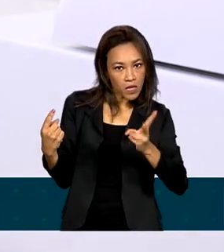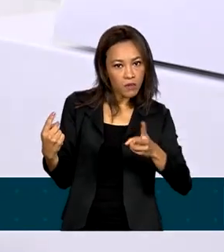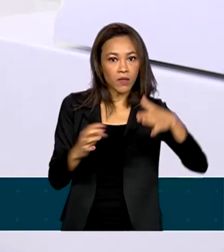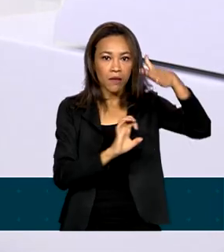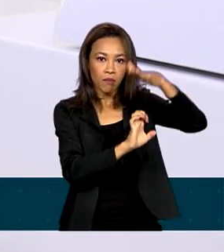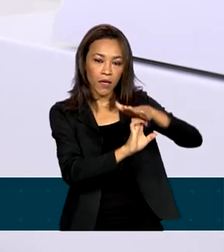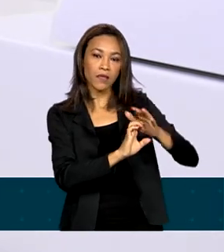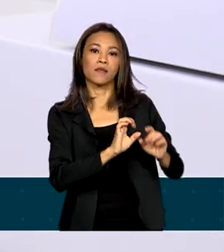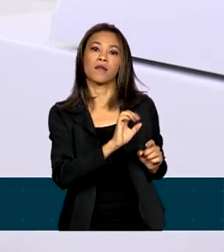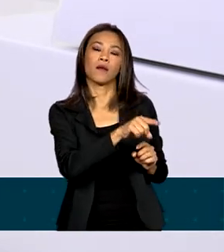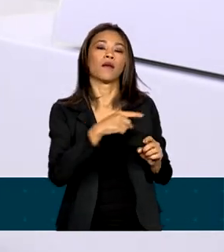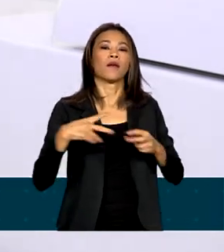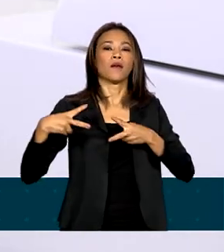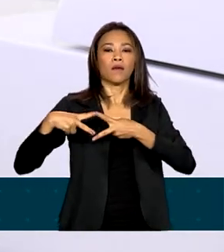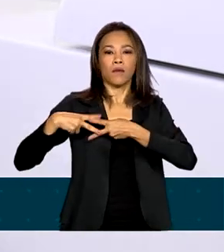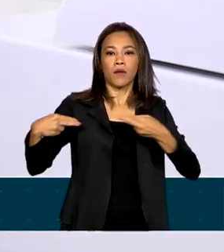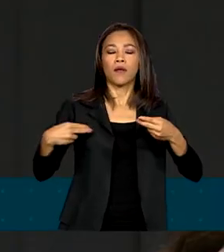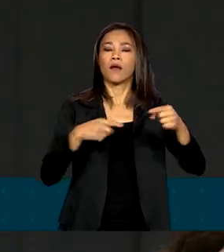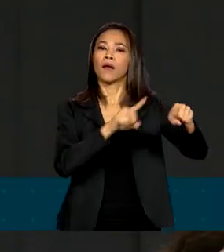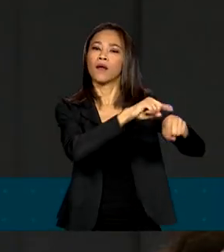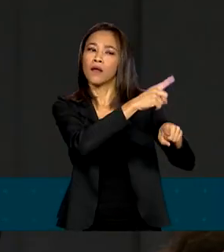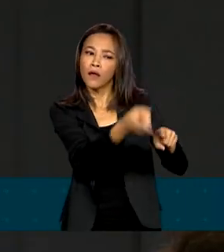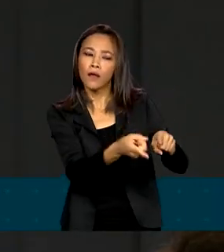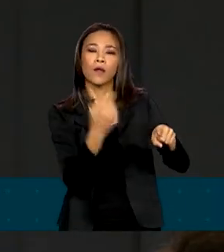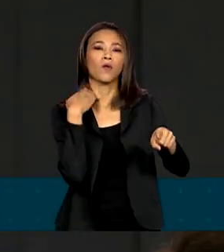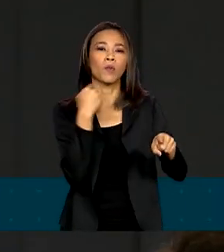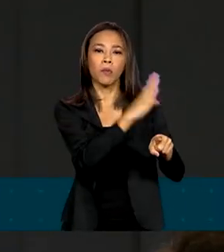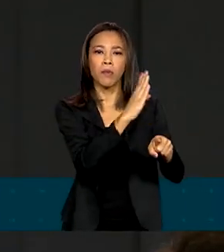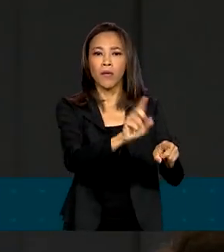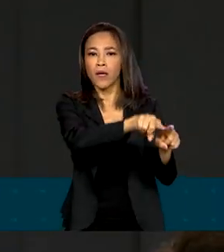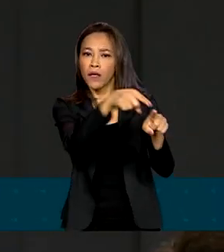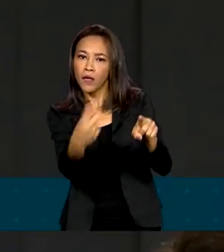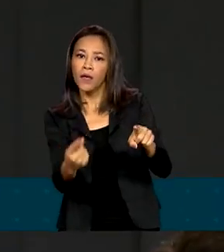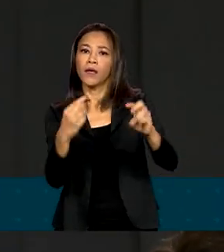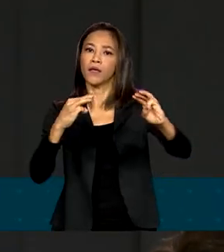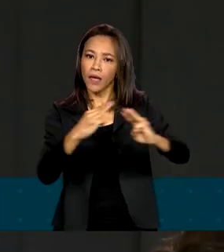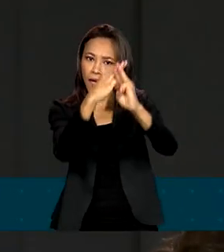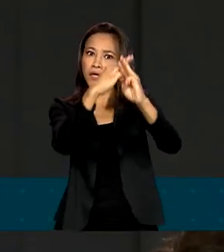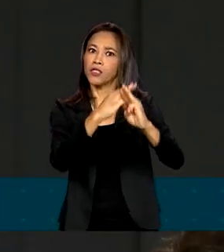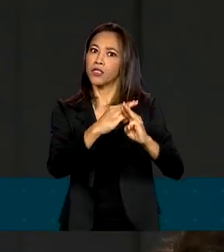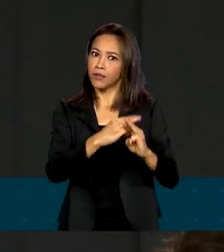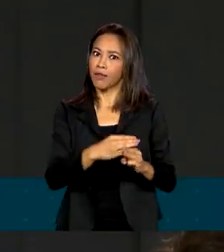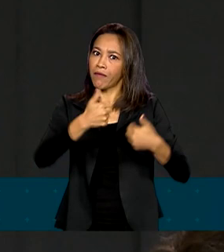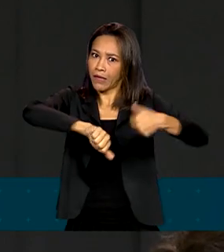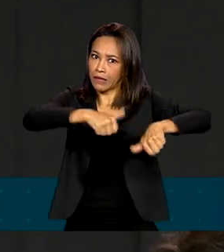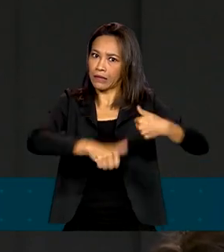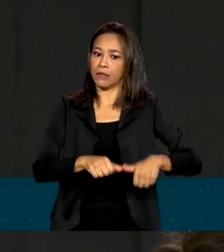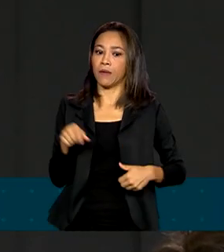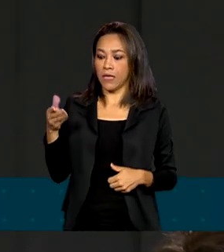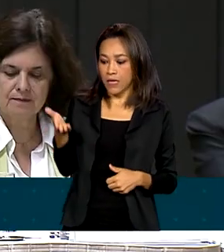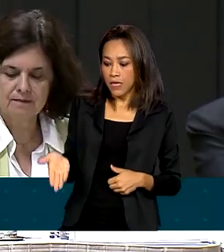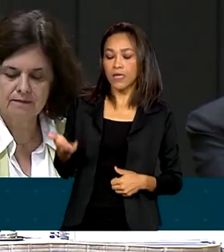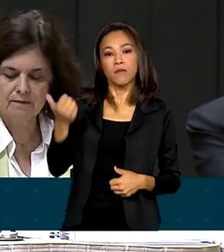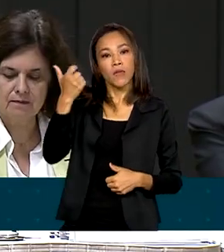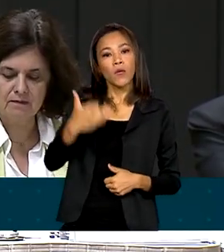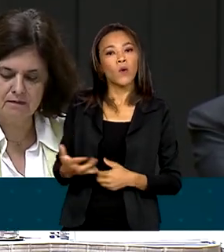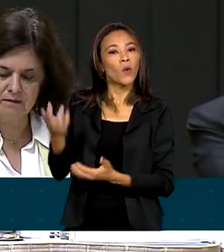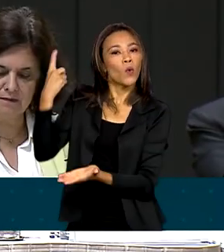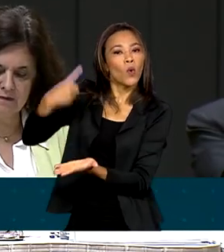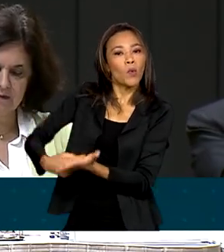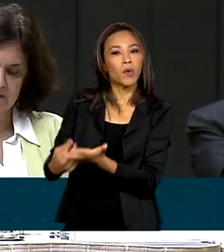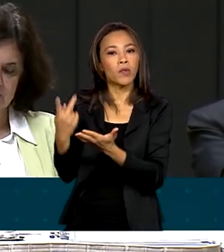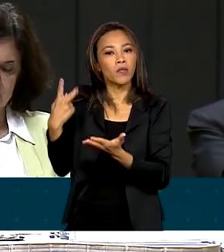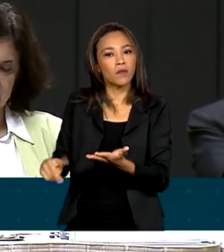do Banco do Brasil e da Caixa. Mas o ministro da Educação destacou que o papel da empresa vai além